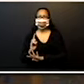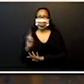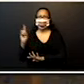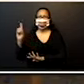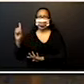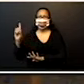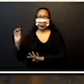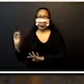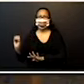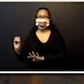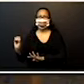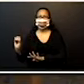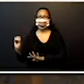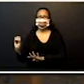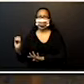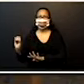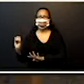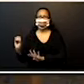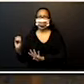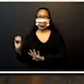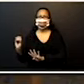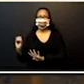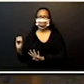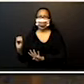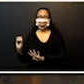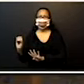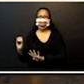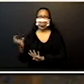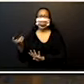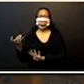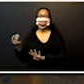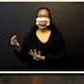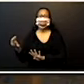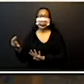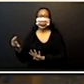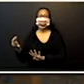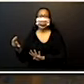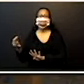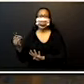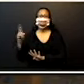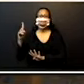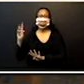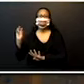assim, pausado, ó? Eu já estou falando quanto que vale, ó. Dezena.